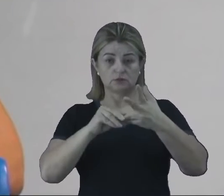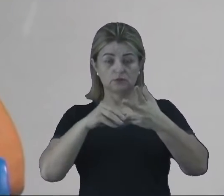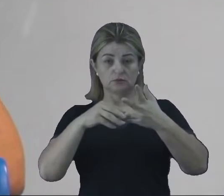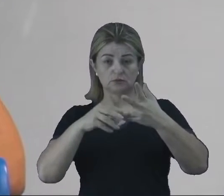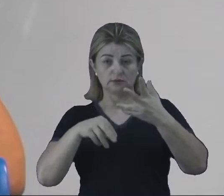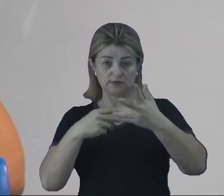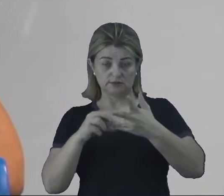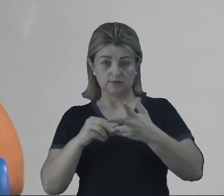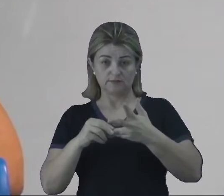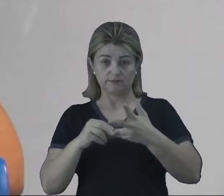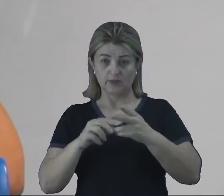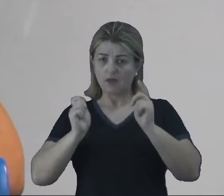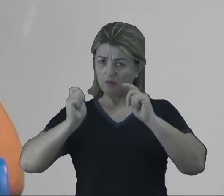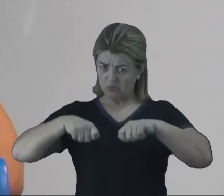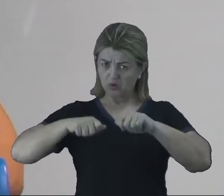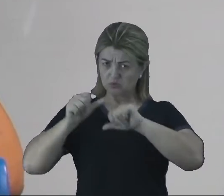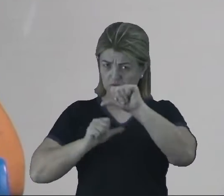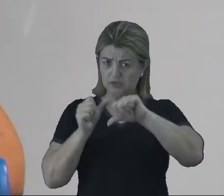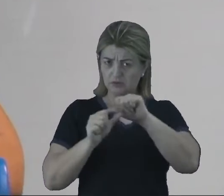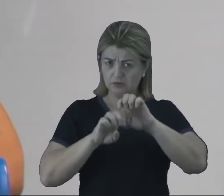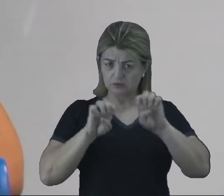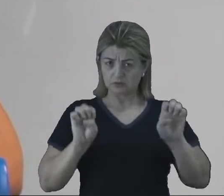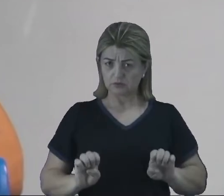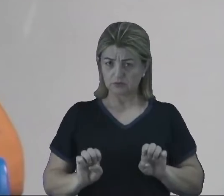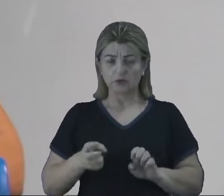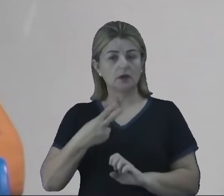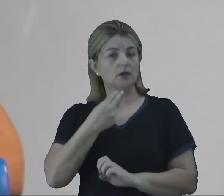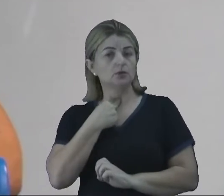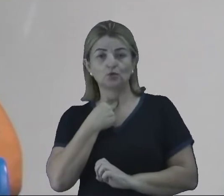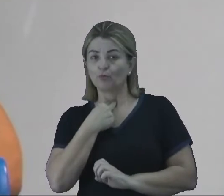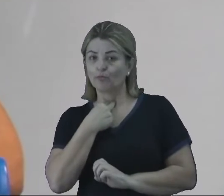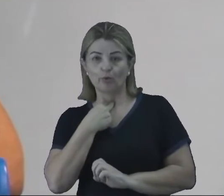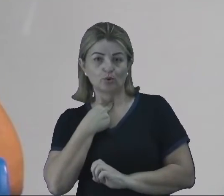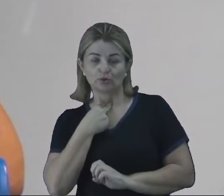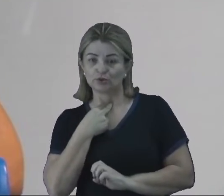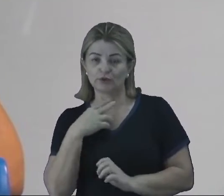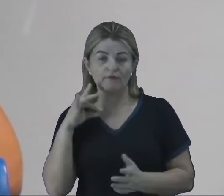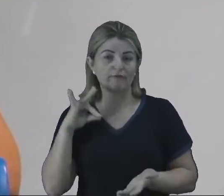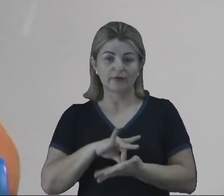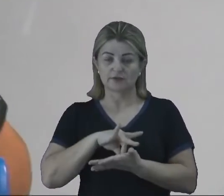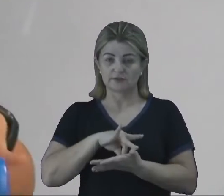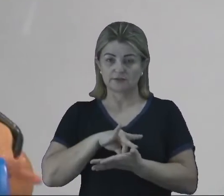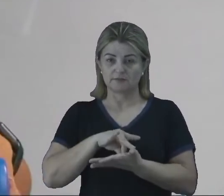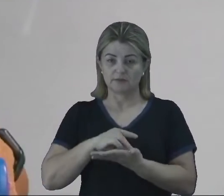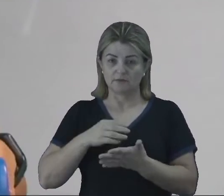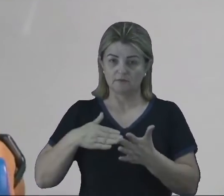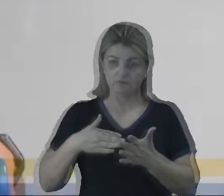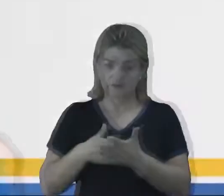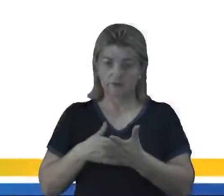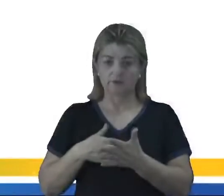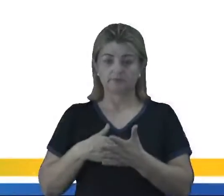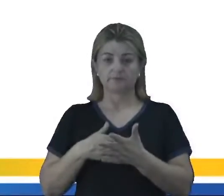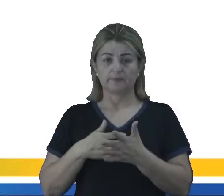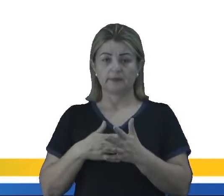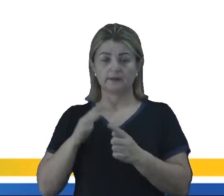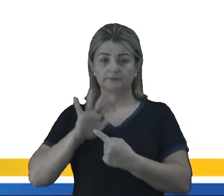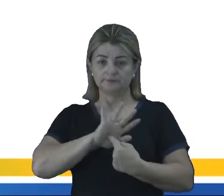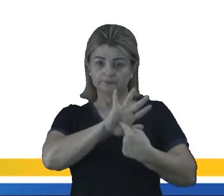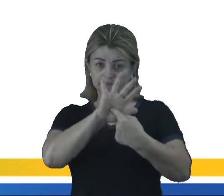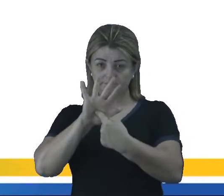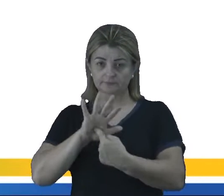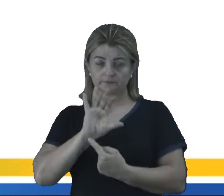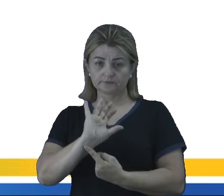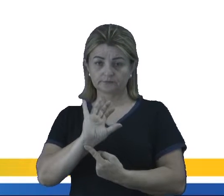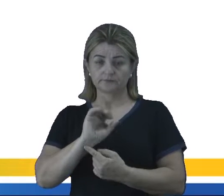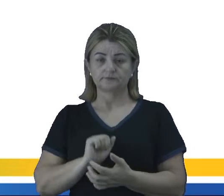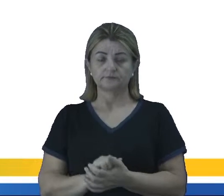que, na verdade, revisar, né, gente, porque vocês já aprenderam na escola. Vimos também que há as tendências literárias, que são as escolas,